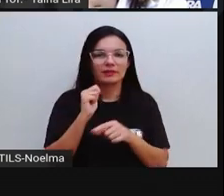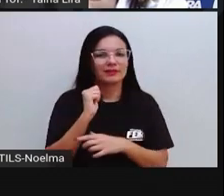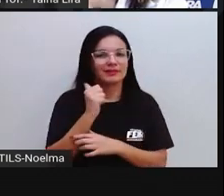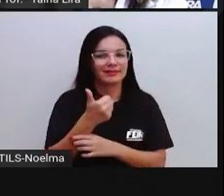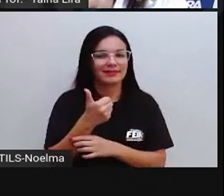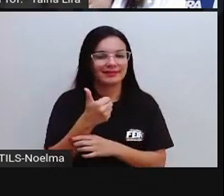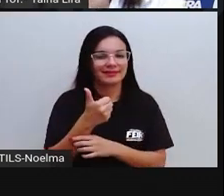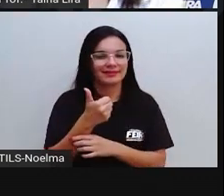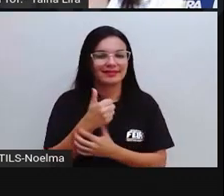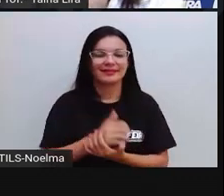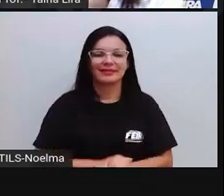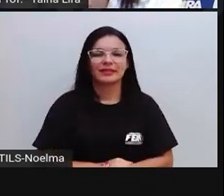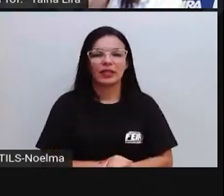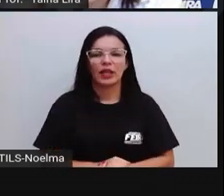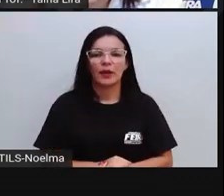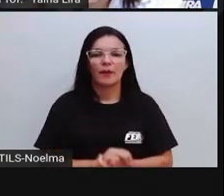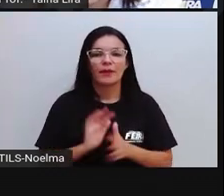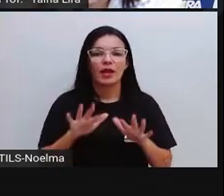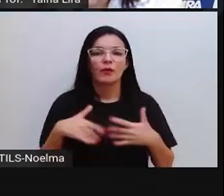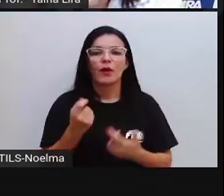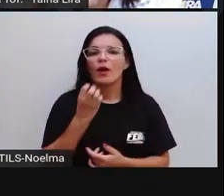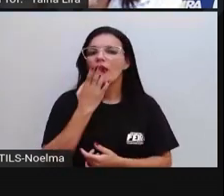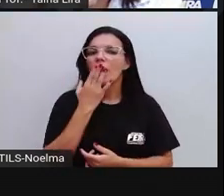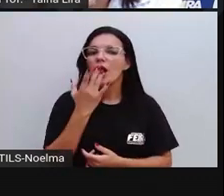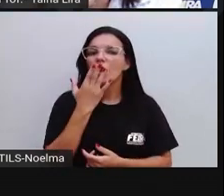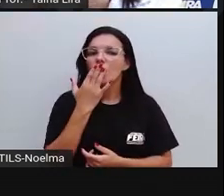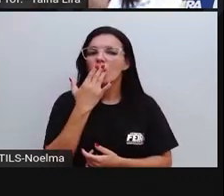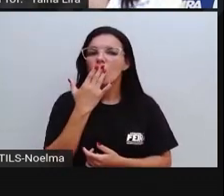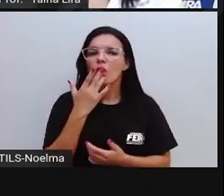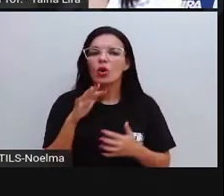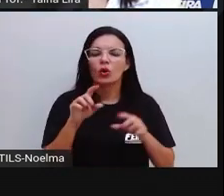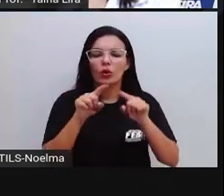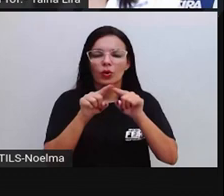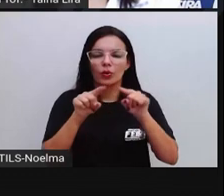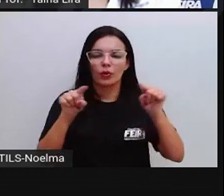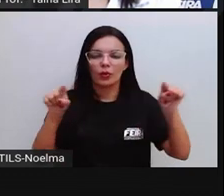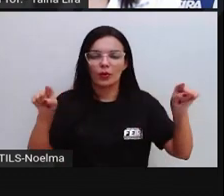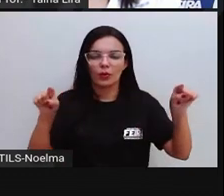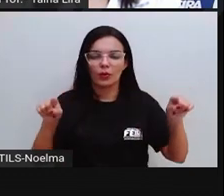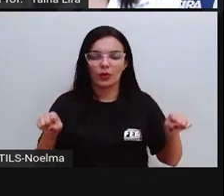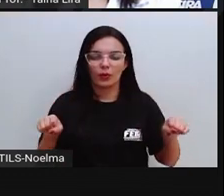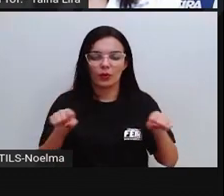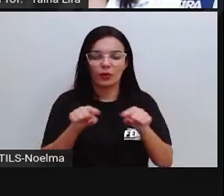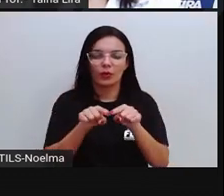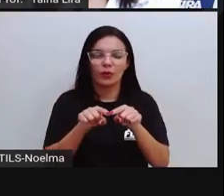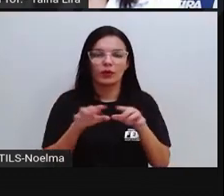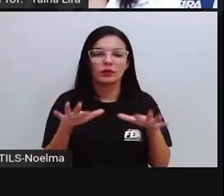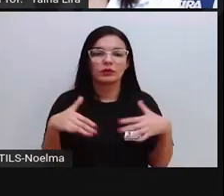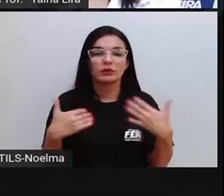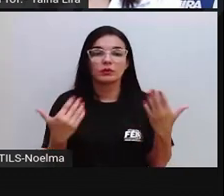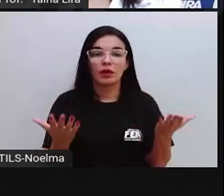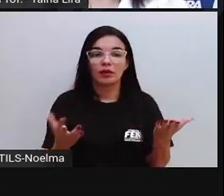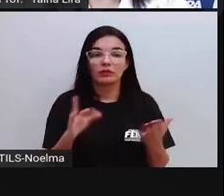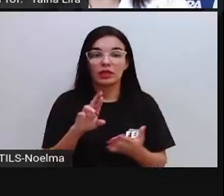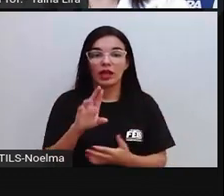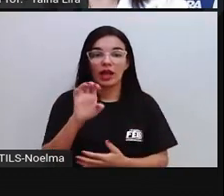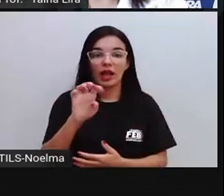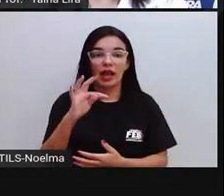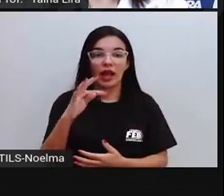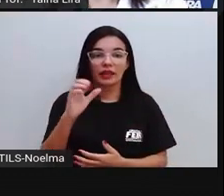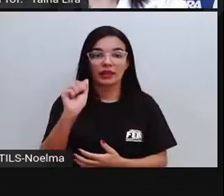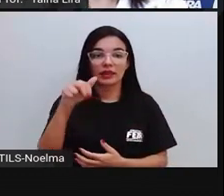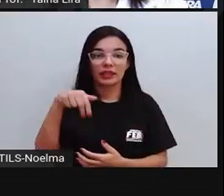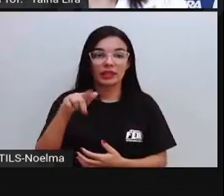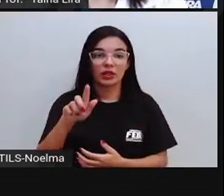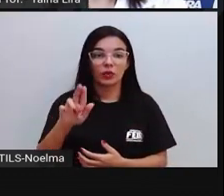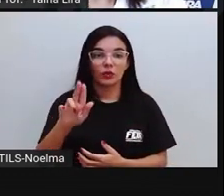Quadrado, tá? E qual é a cor do retângulo? Cadê o retângulo, Pró? Olha lá, o retângulo, que é essa